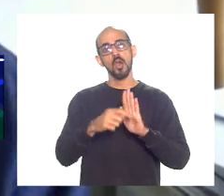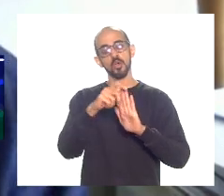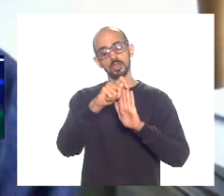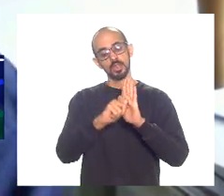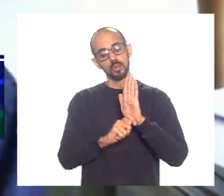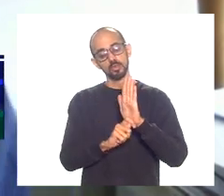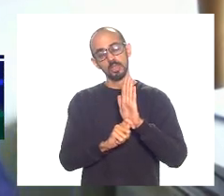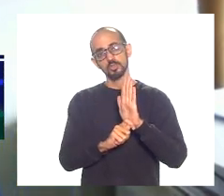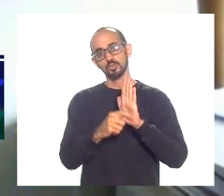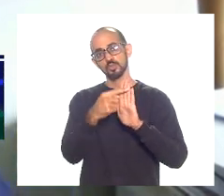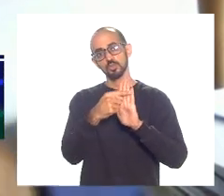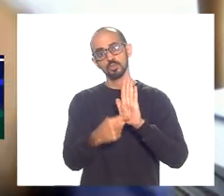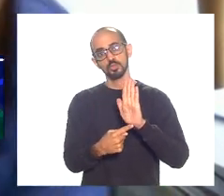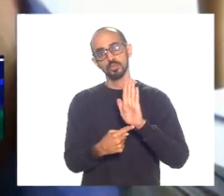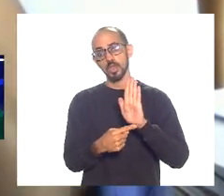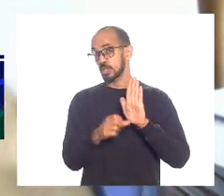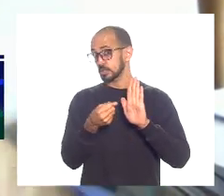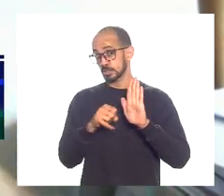edital,